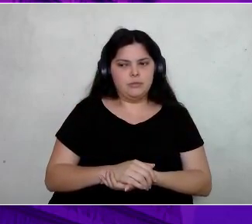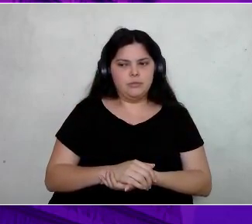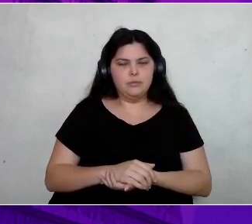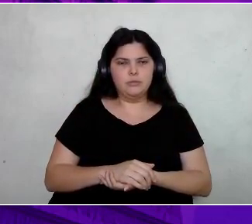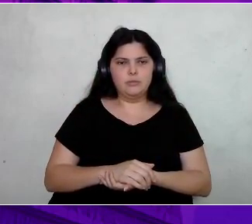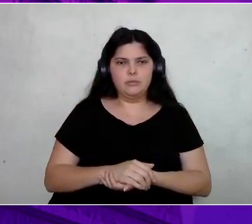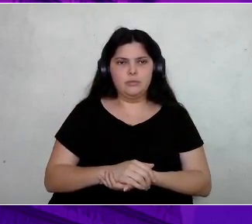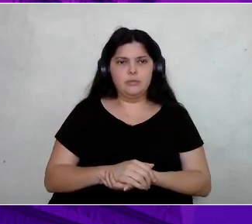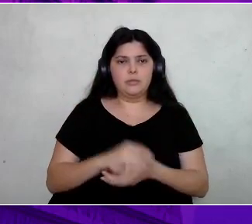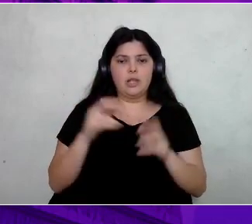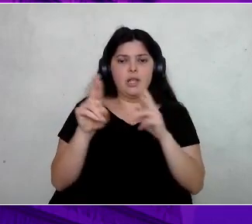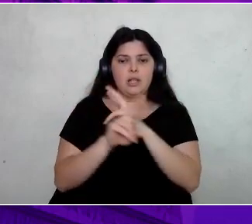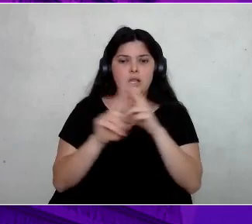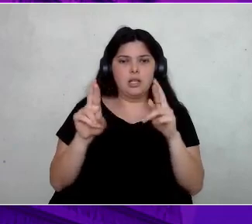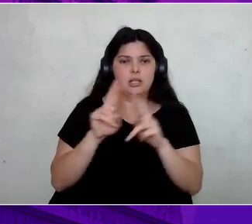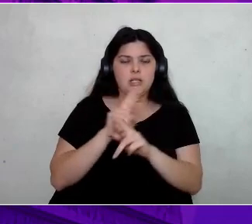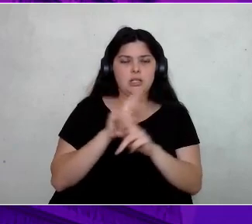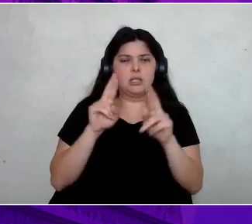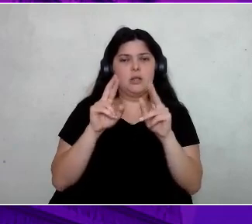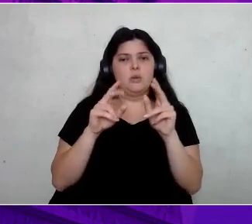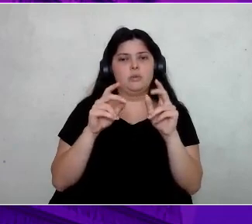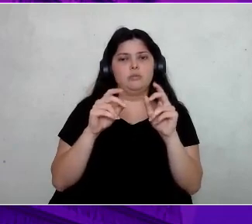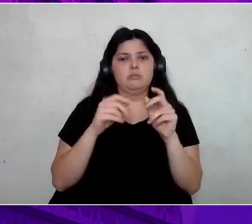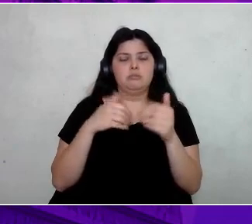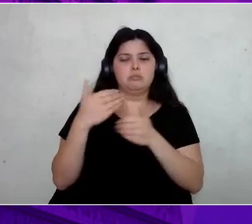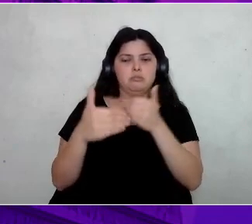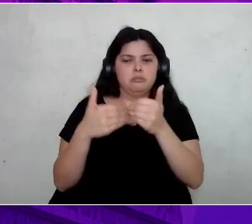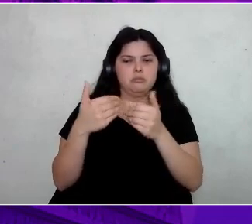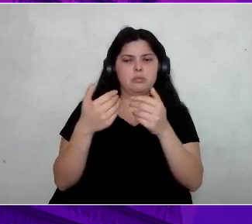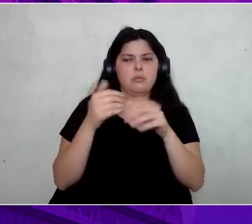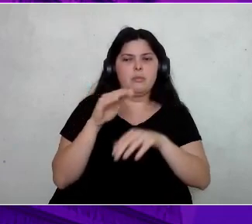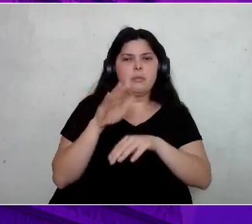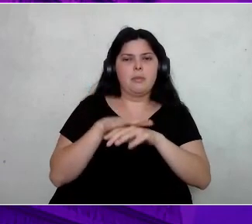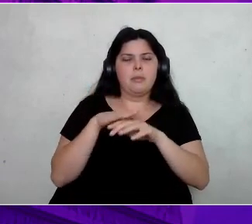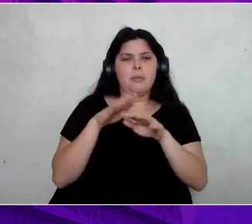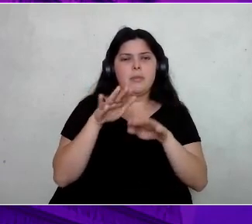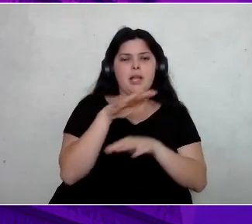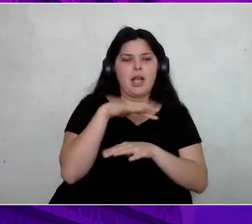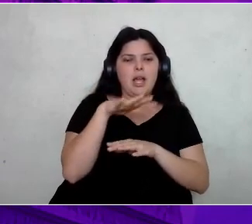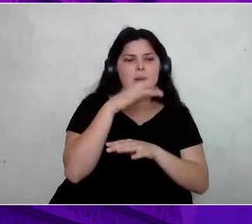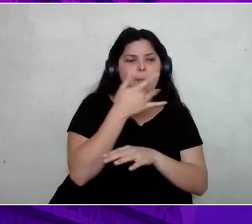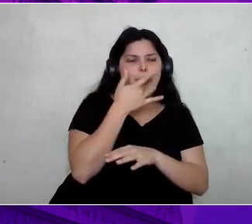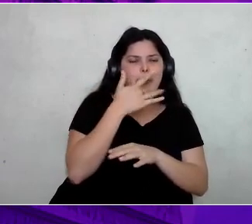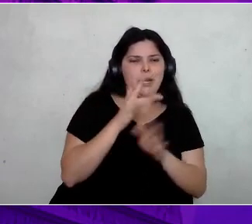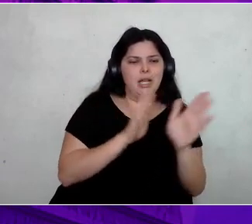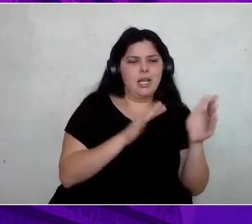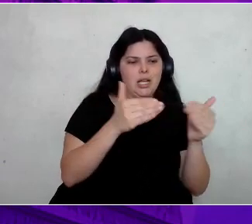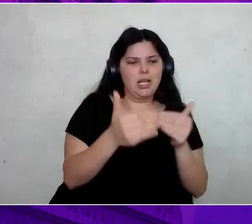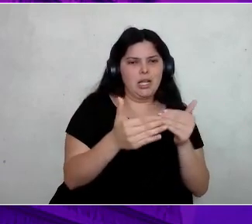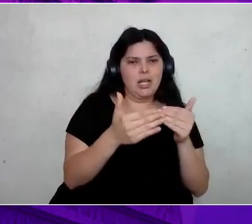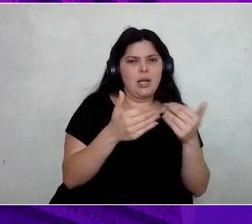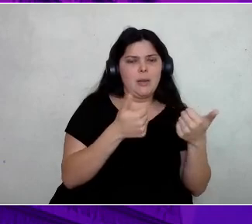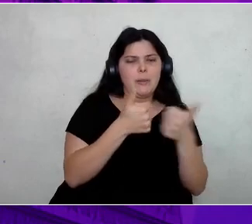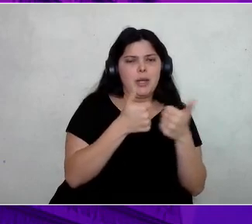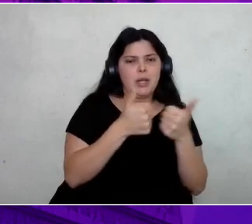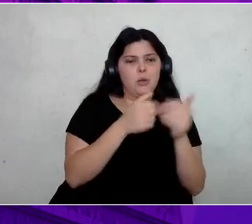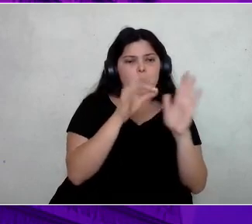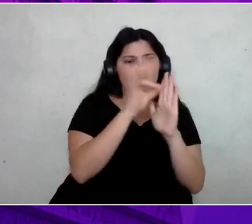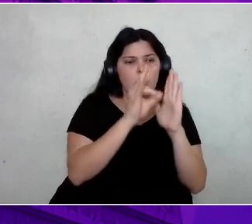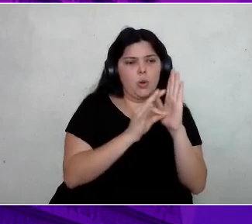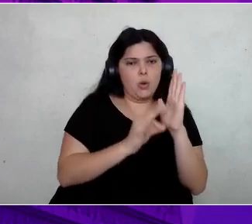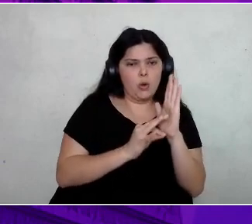relações metamórficas têm muito mais a ver com caixa branca. Estão muito mais próximas do código e, normalmente,